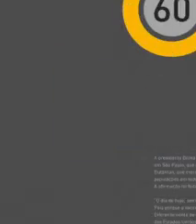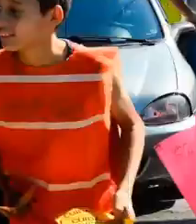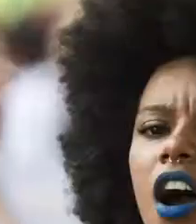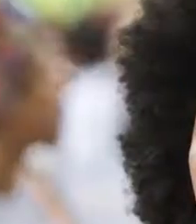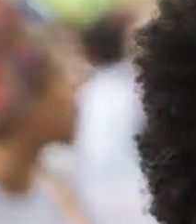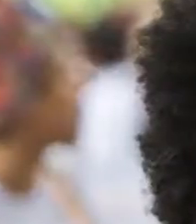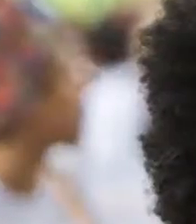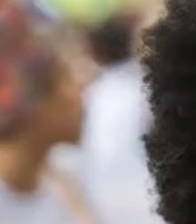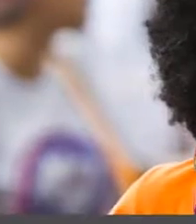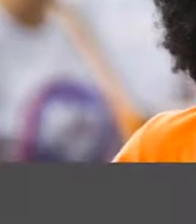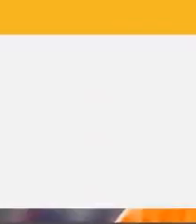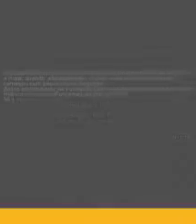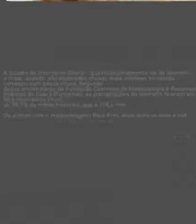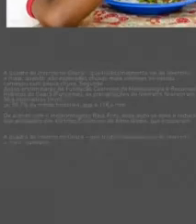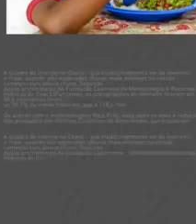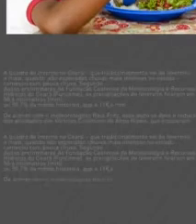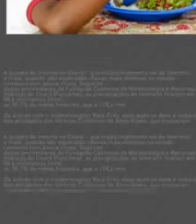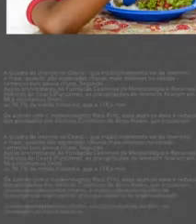o